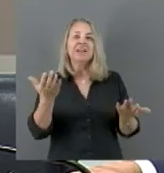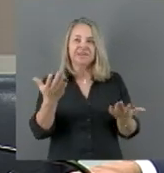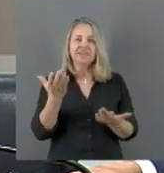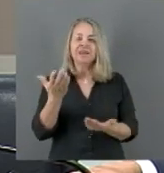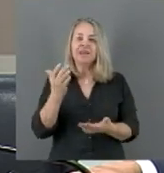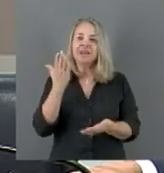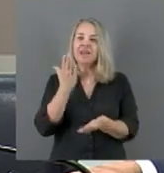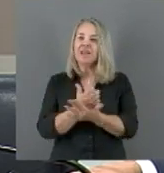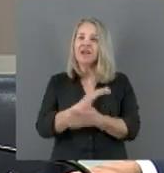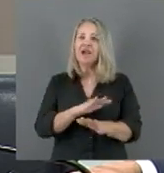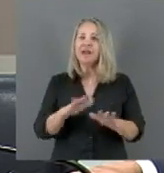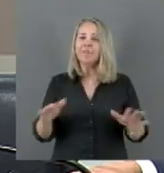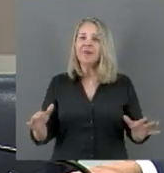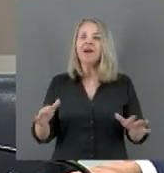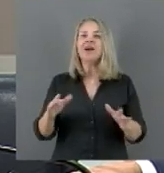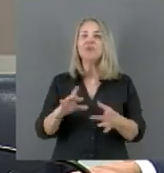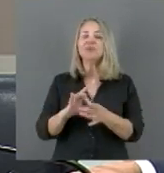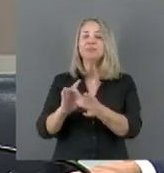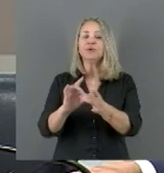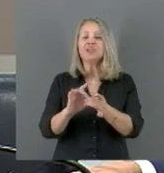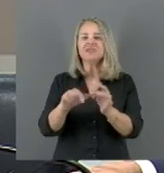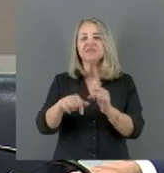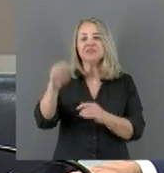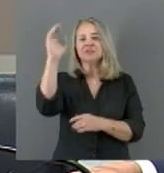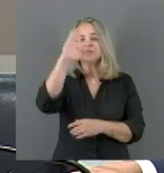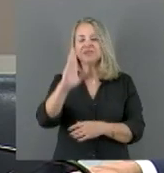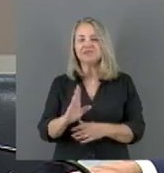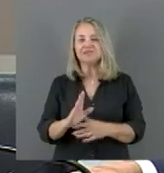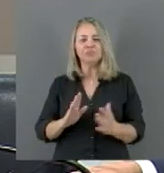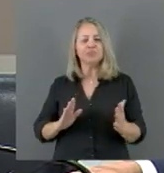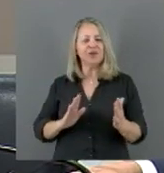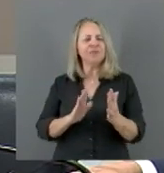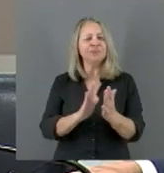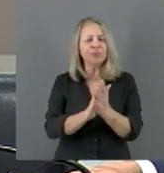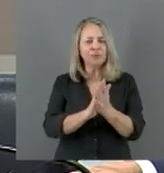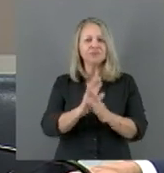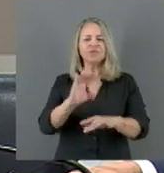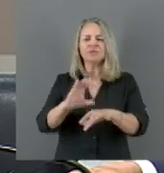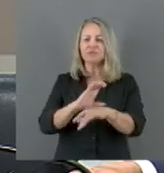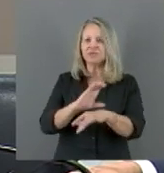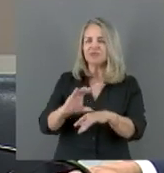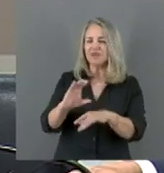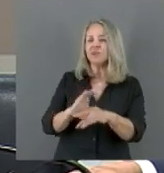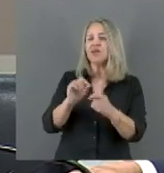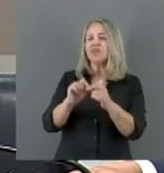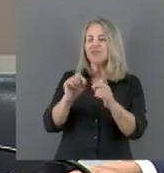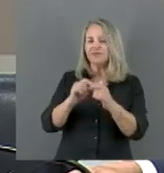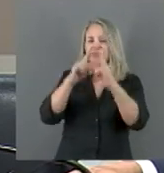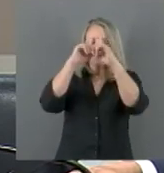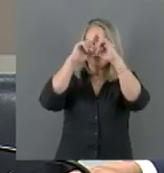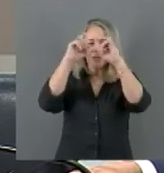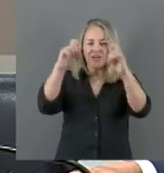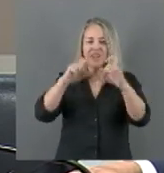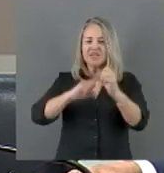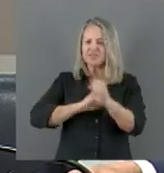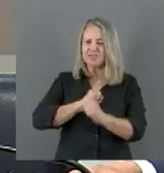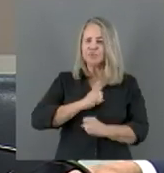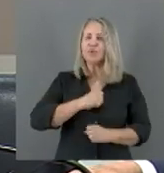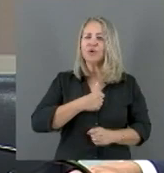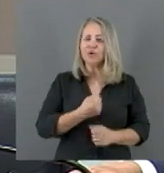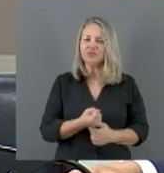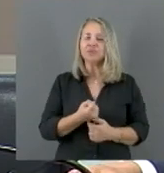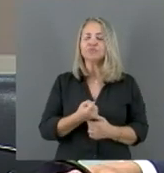nosso país, que afrontam a Constituição e que fazem da pregação, da violência, do ódio, o